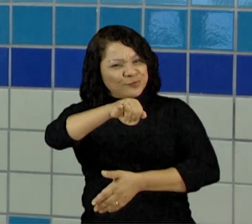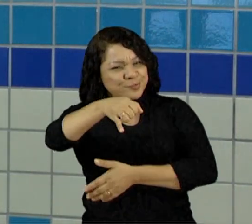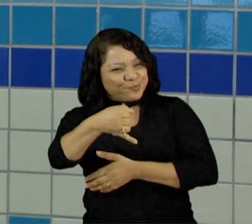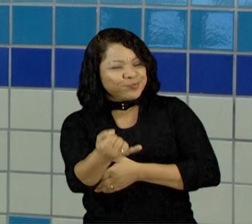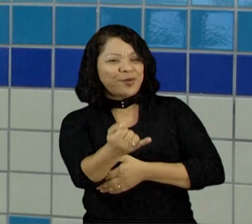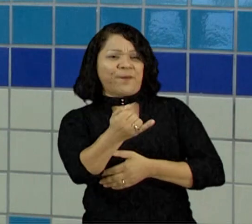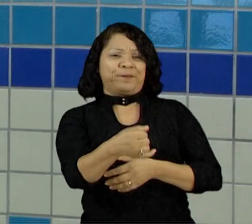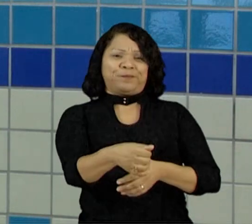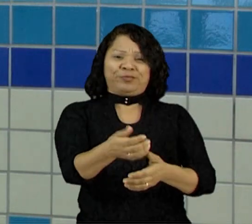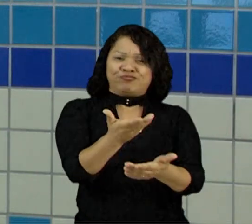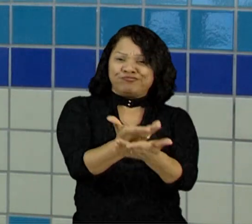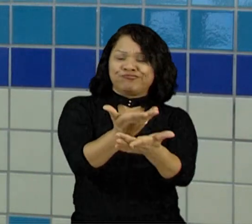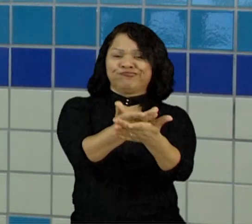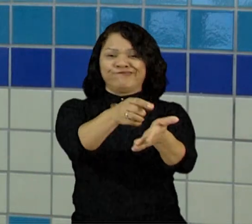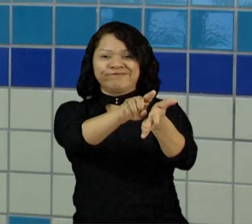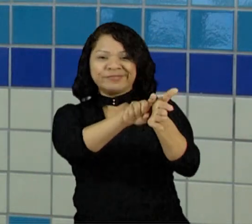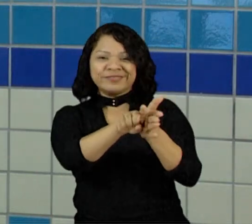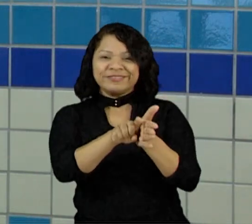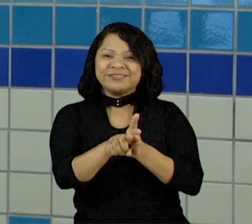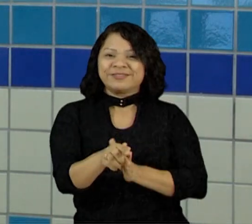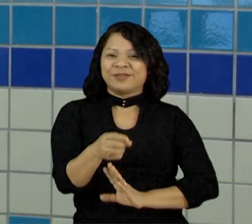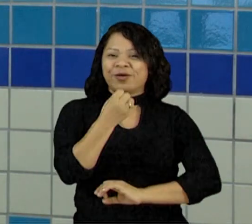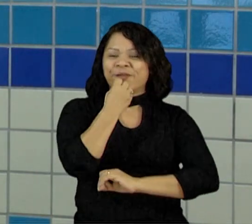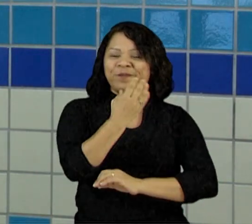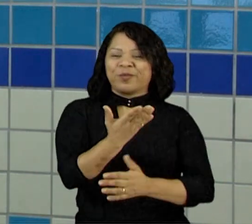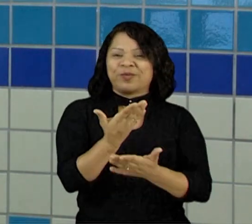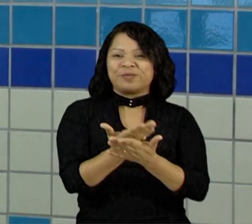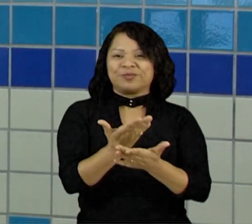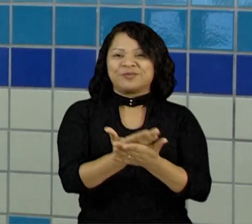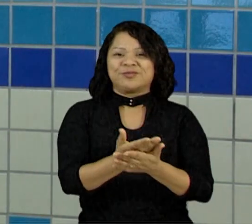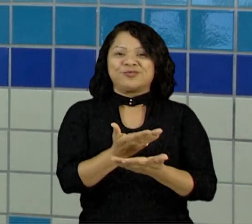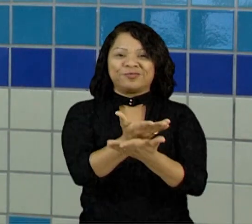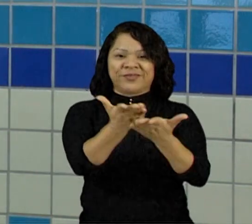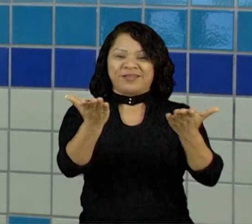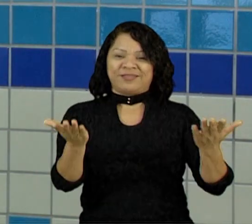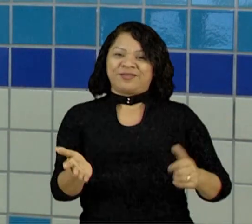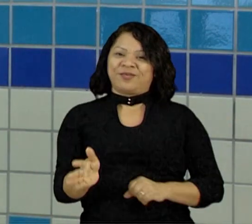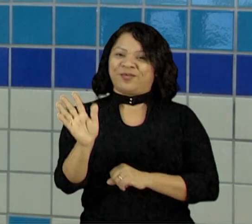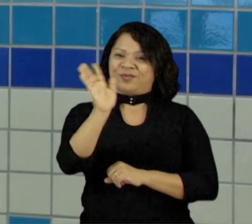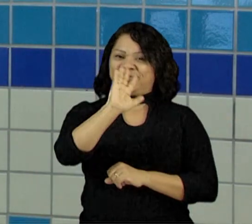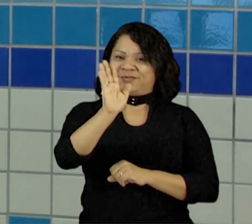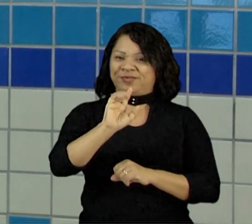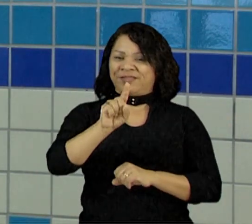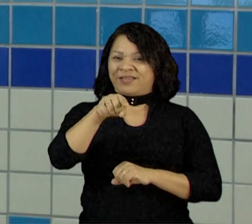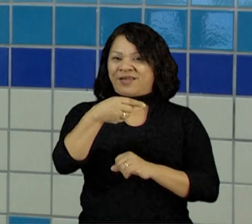estude, pesquise. Bons estudos a todos e até a próxima aula.